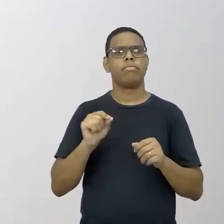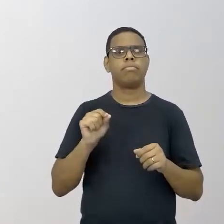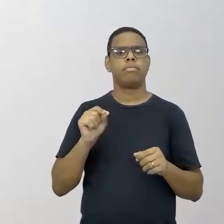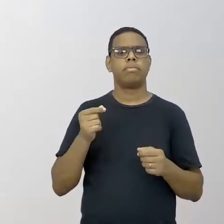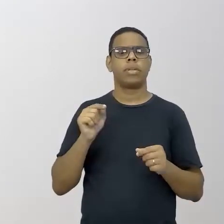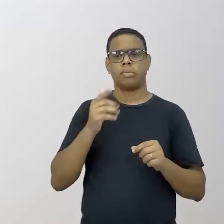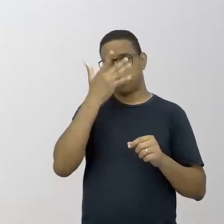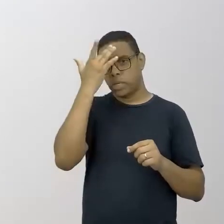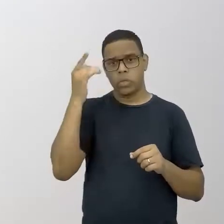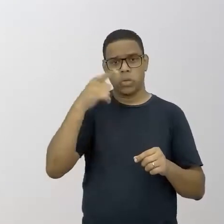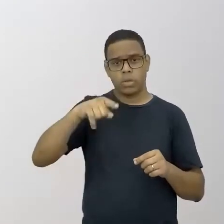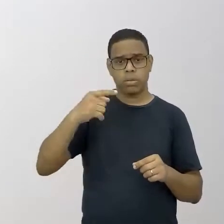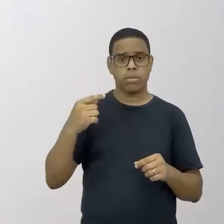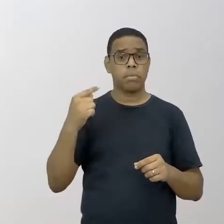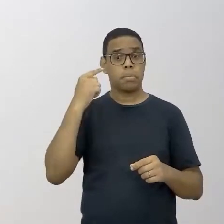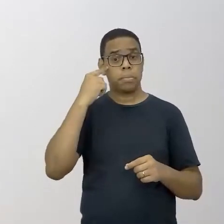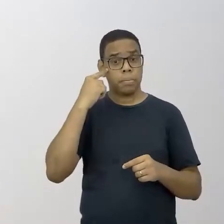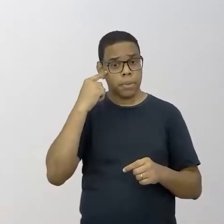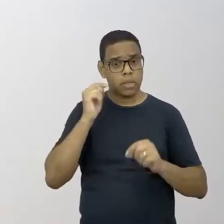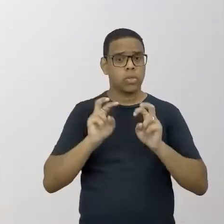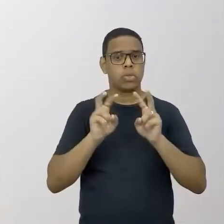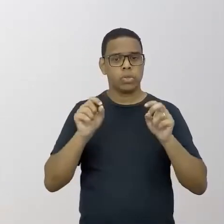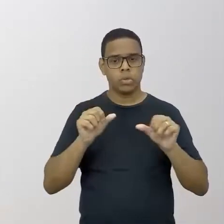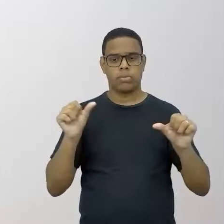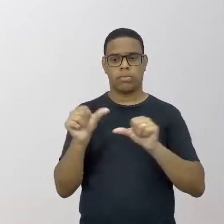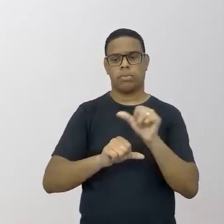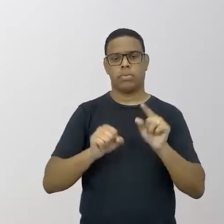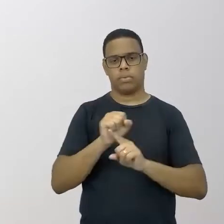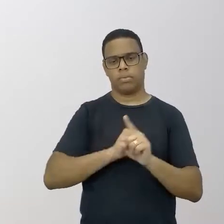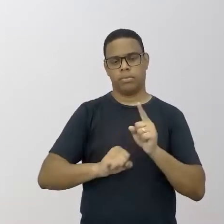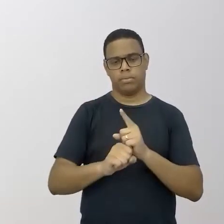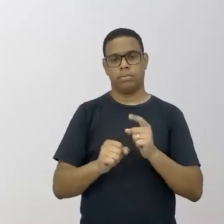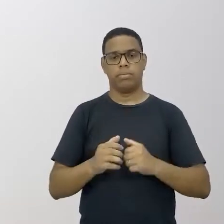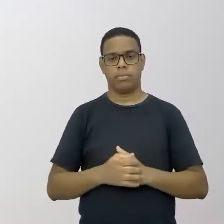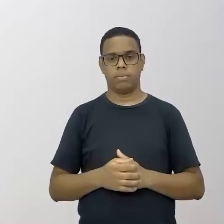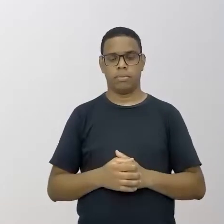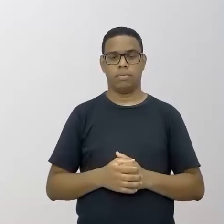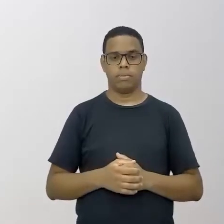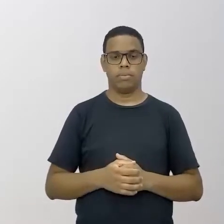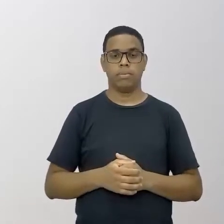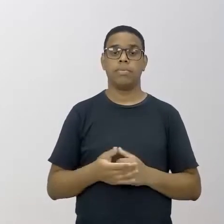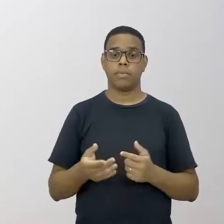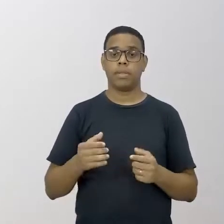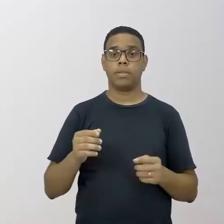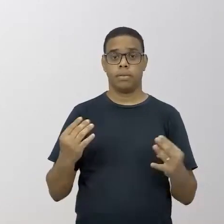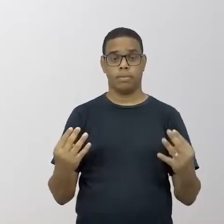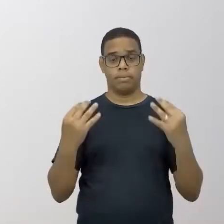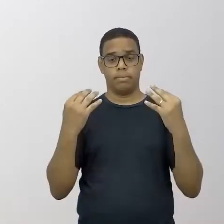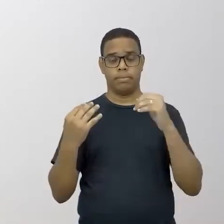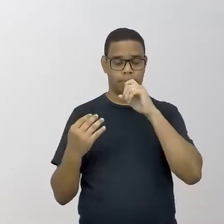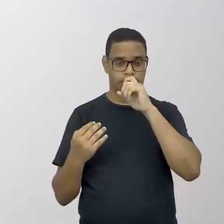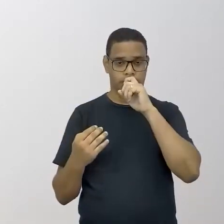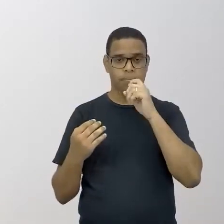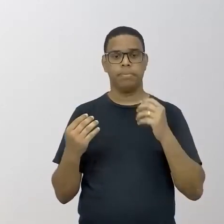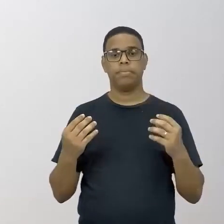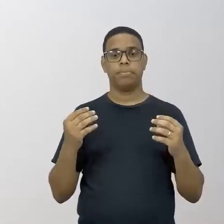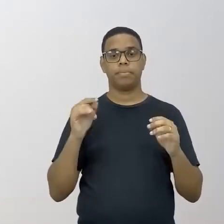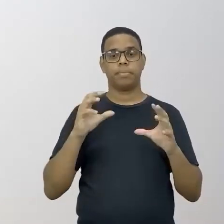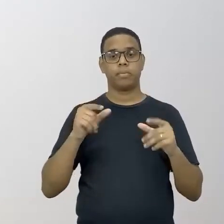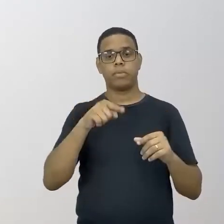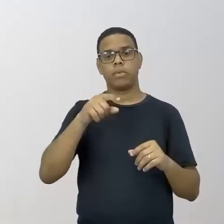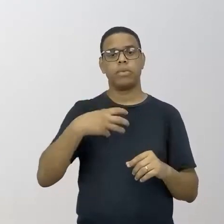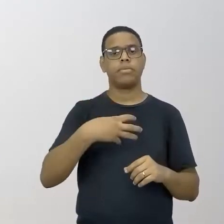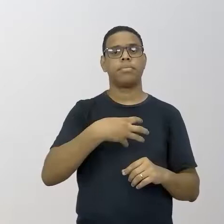vai fazer com que essa audiência pense a respeito dessa mudança social? E não só a audiência, mas principalmente você mesmo.